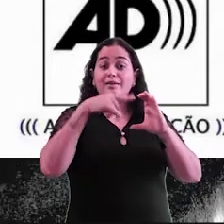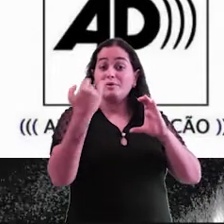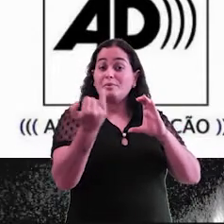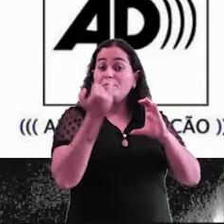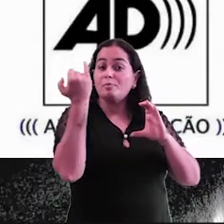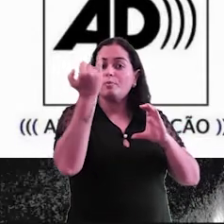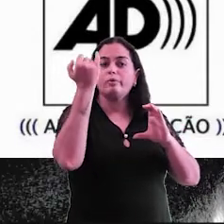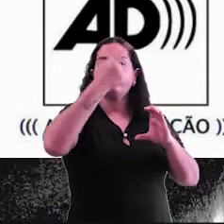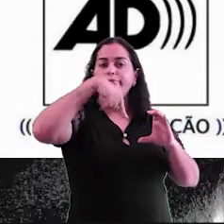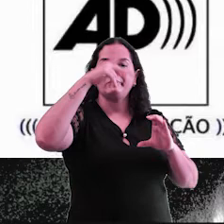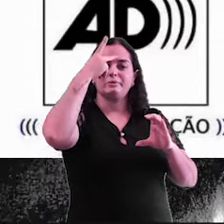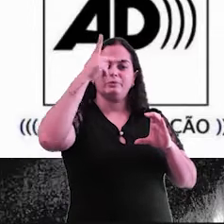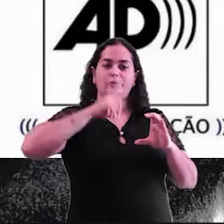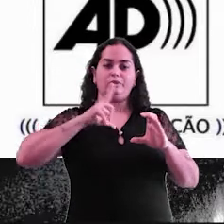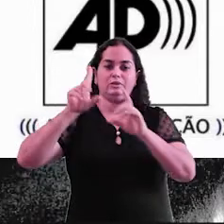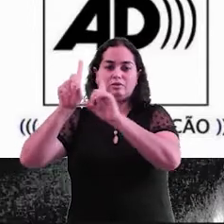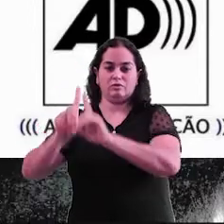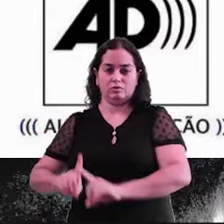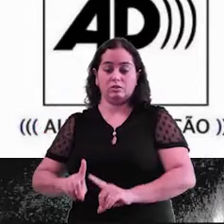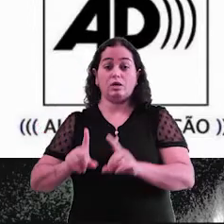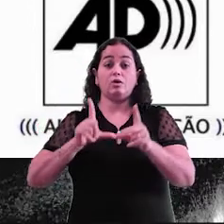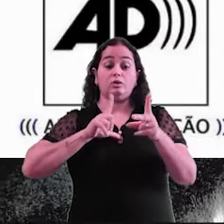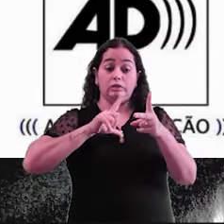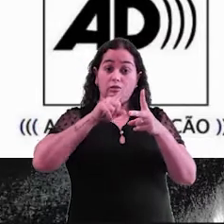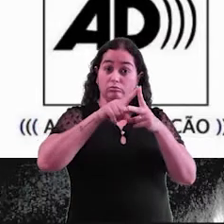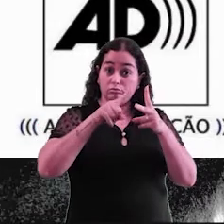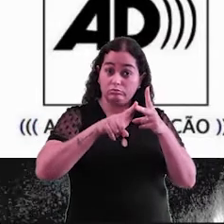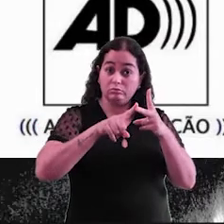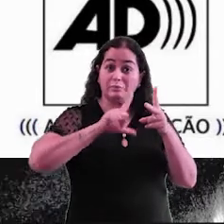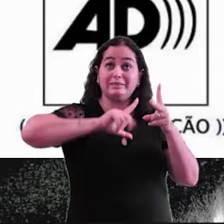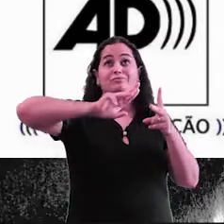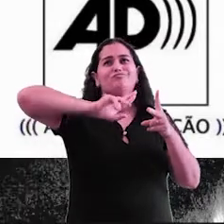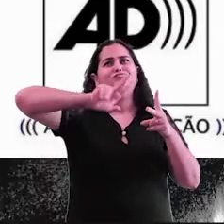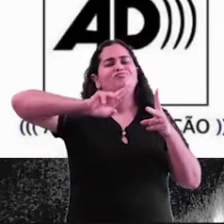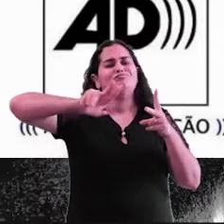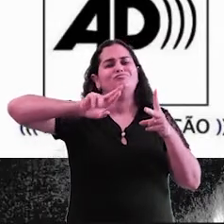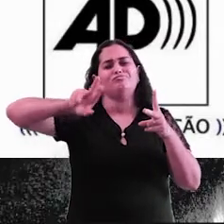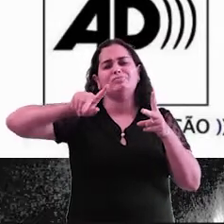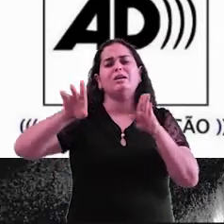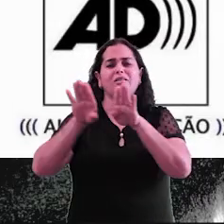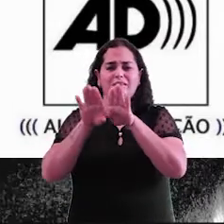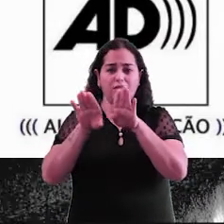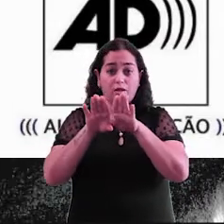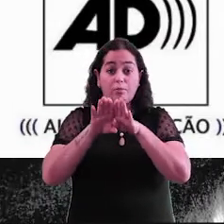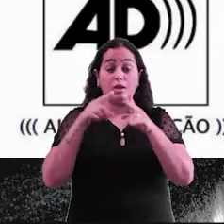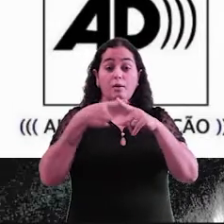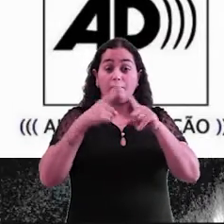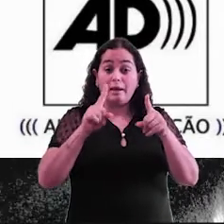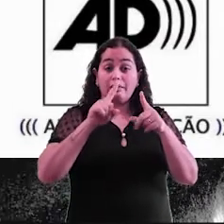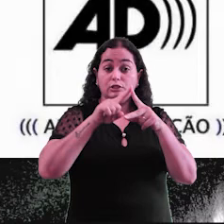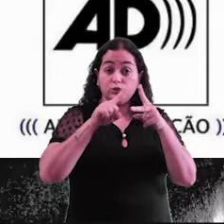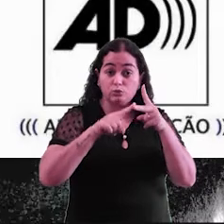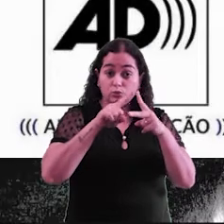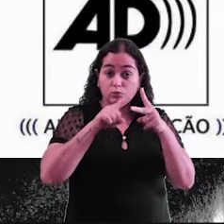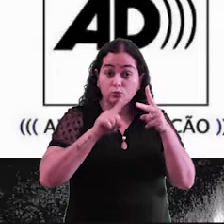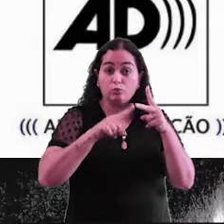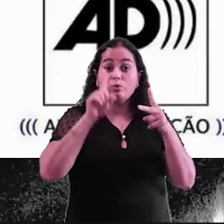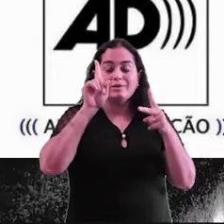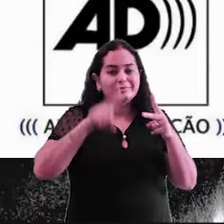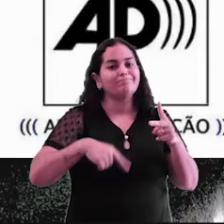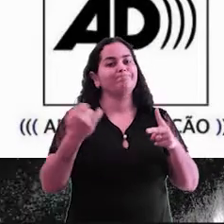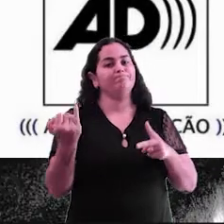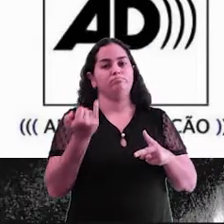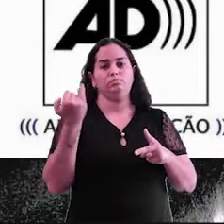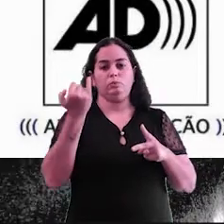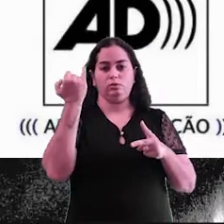formas de se comunicar, mas essas duas são fundamentais, né? Então, temos a Libras, que é a língua brasileira de sinais, que é uma